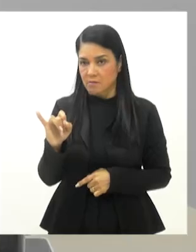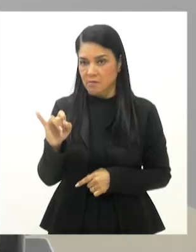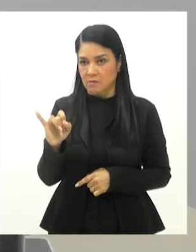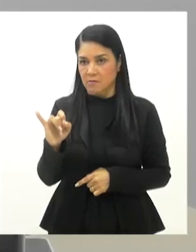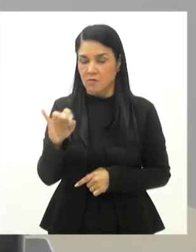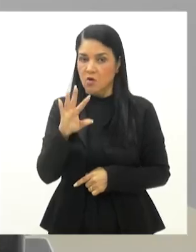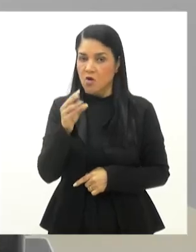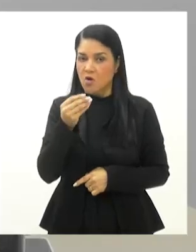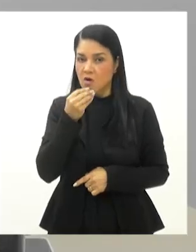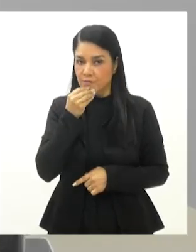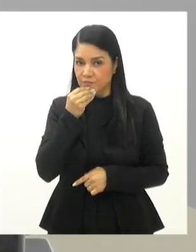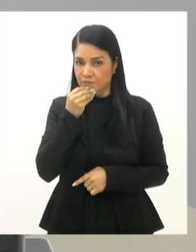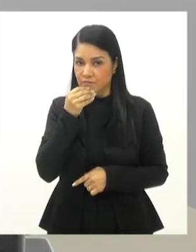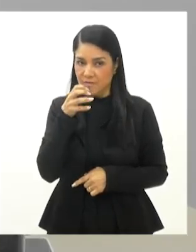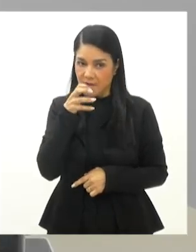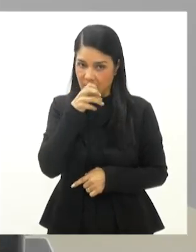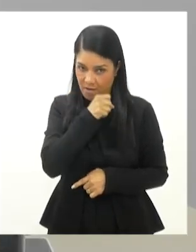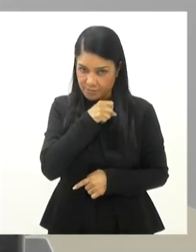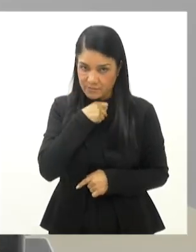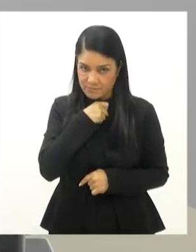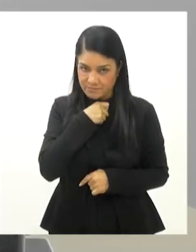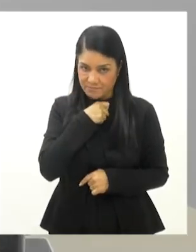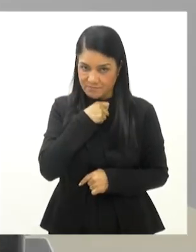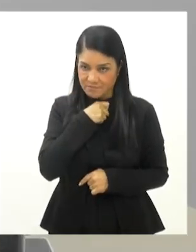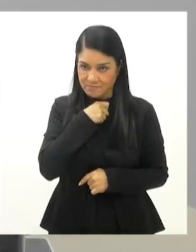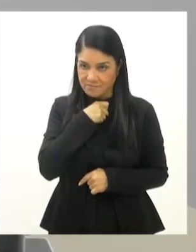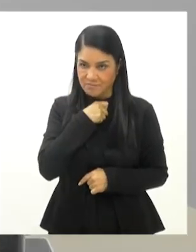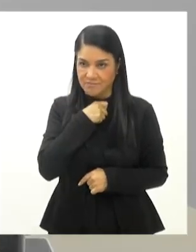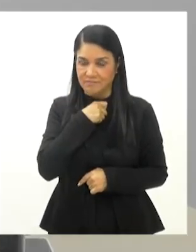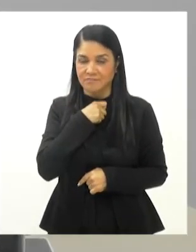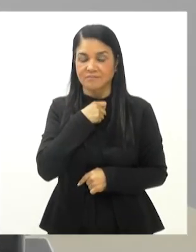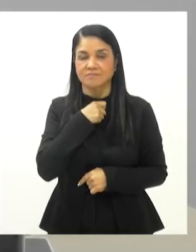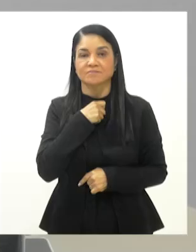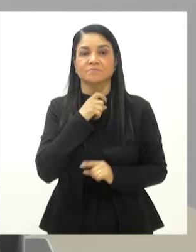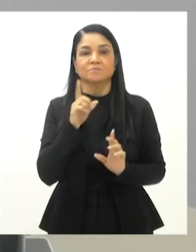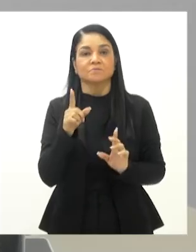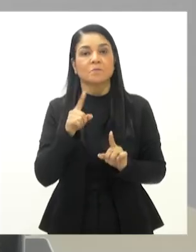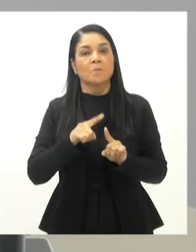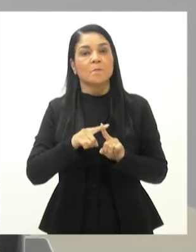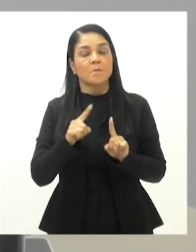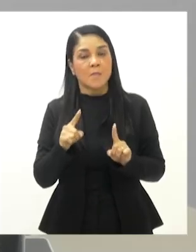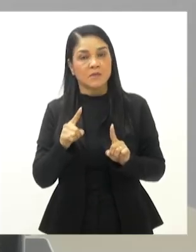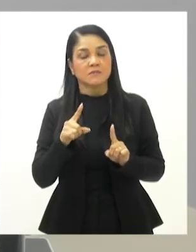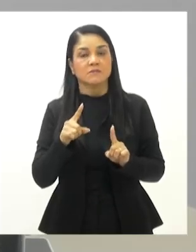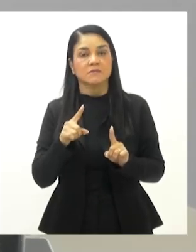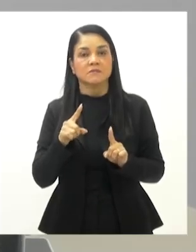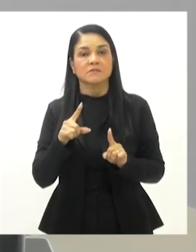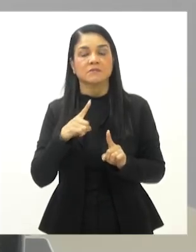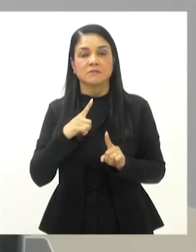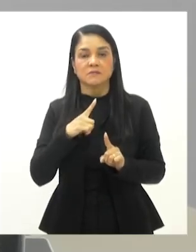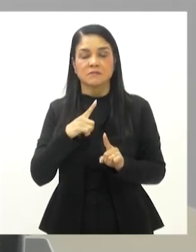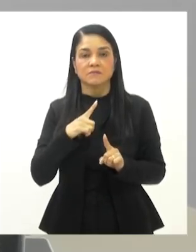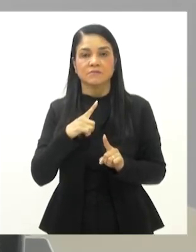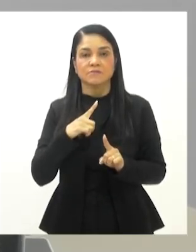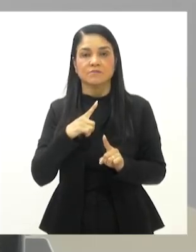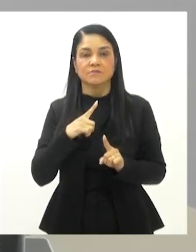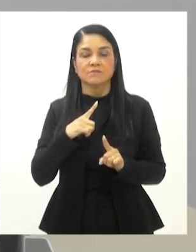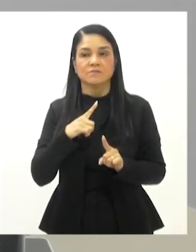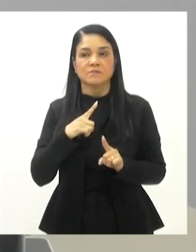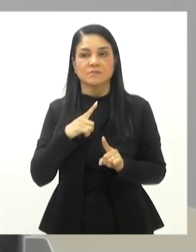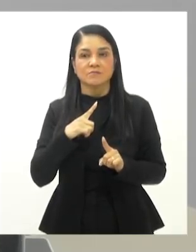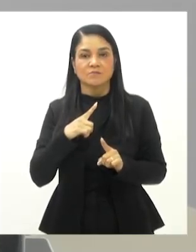por óbvio, rápida. Não só pelo tempo dela, mas a gente tem a questão também de estarmos